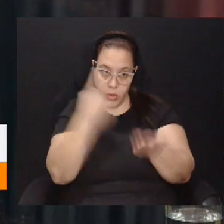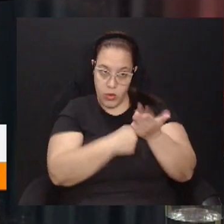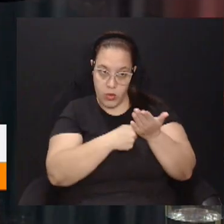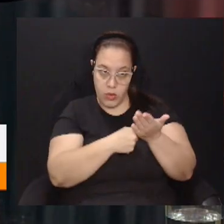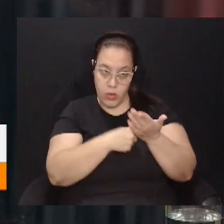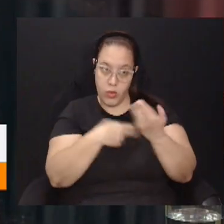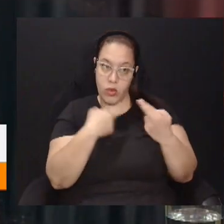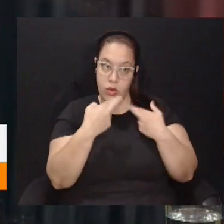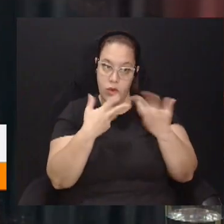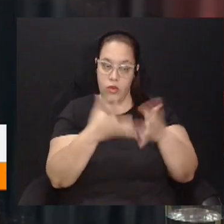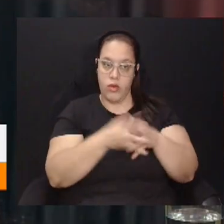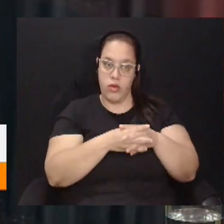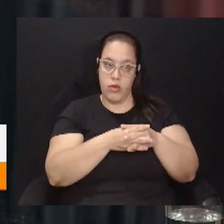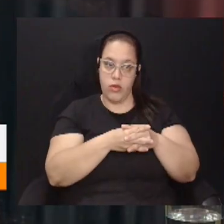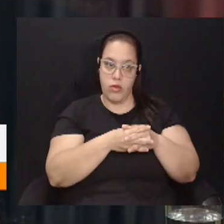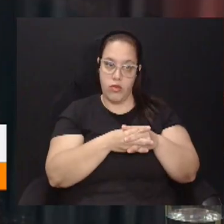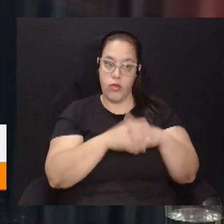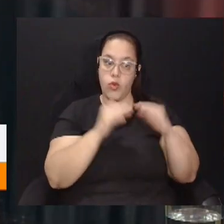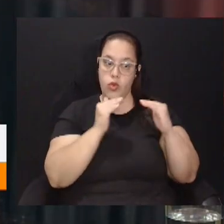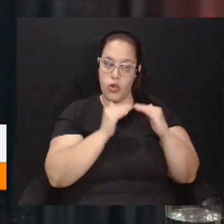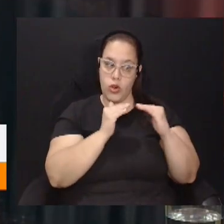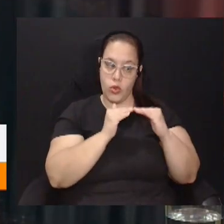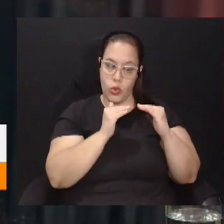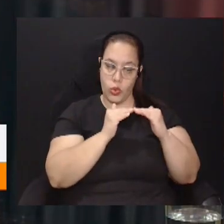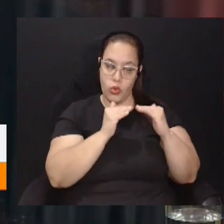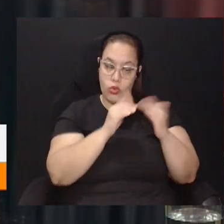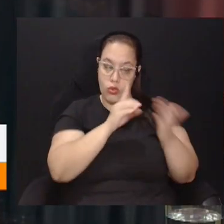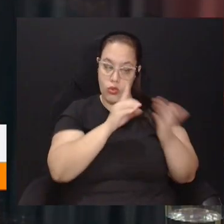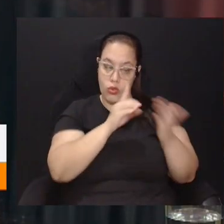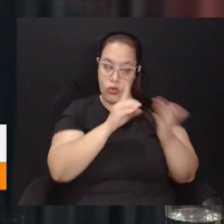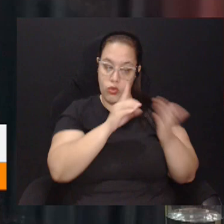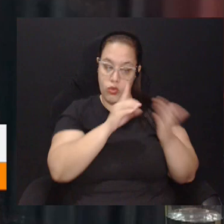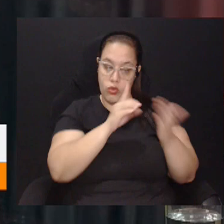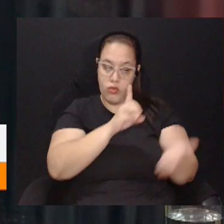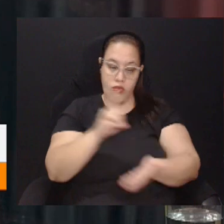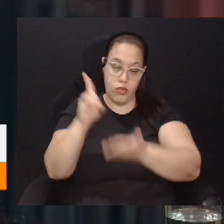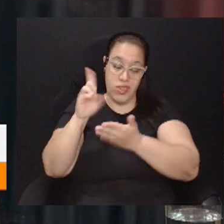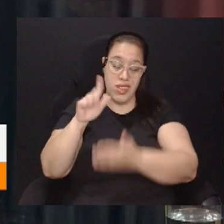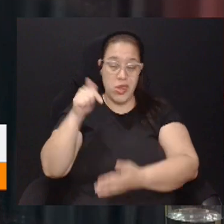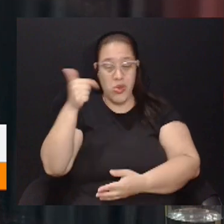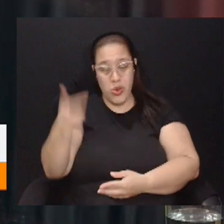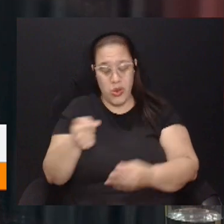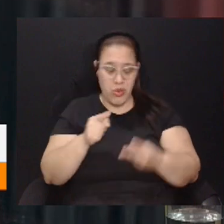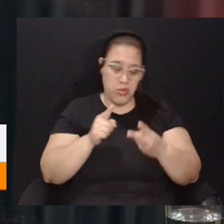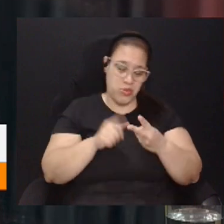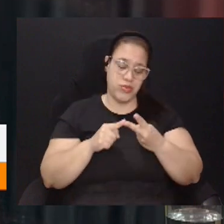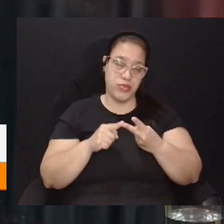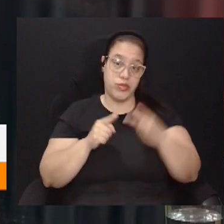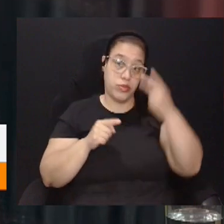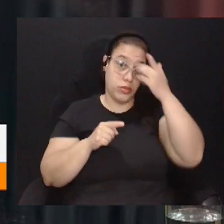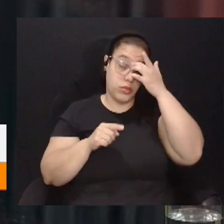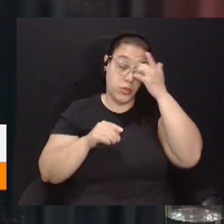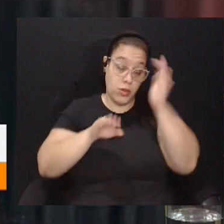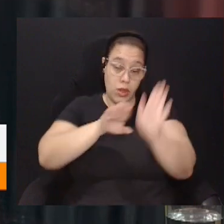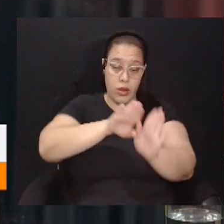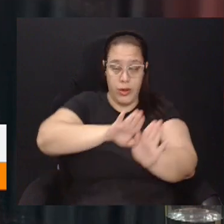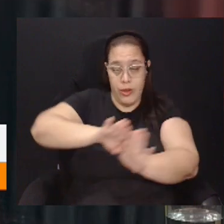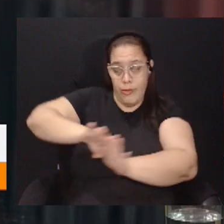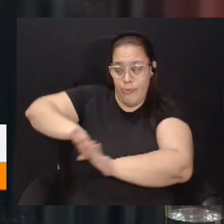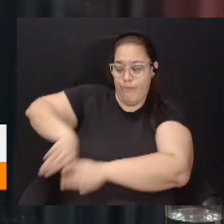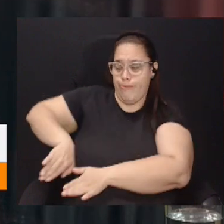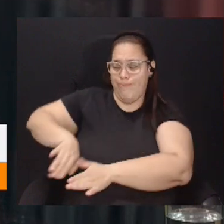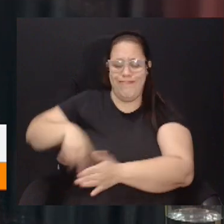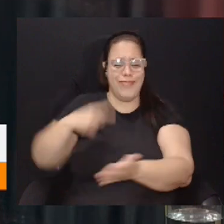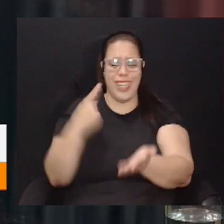relacionamento pactual. Sim. Por outro lado, quando você deixa de lado ou deixa de cumprir algumas